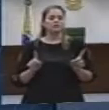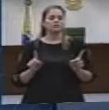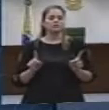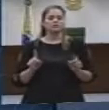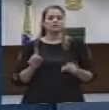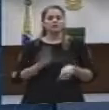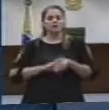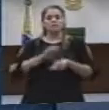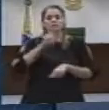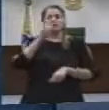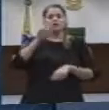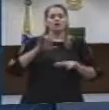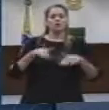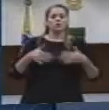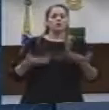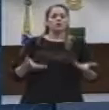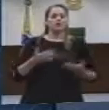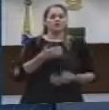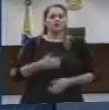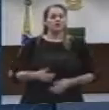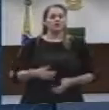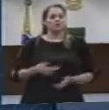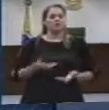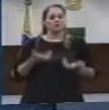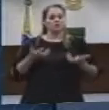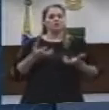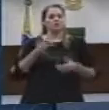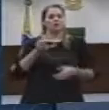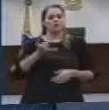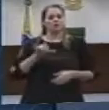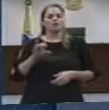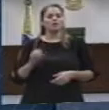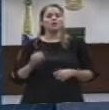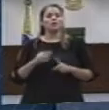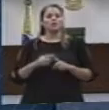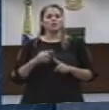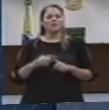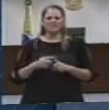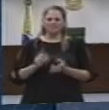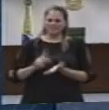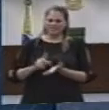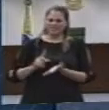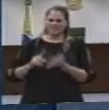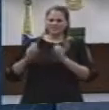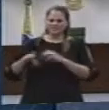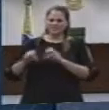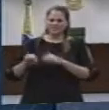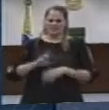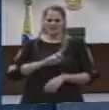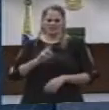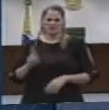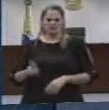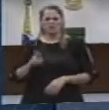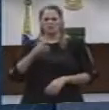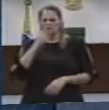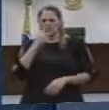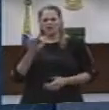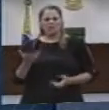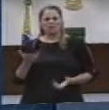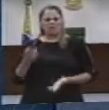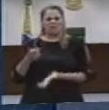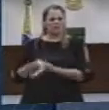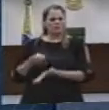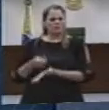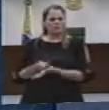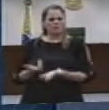verdade o ensino confessional como ele é dado acaba achando uma pressão de 1 as religiões